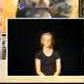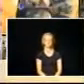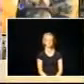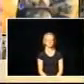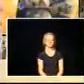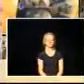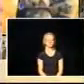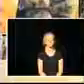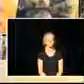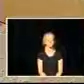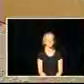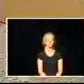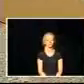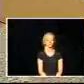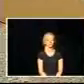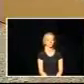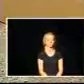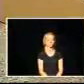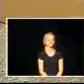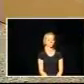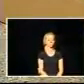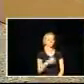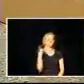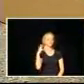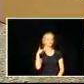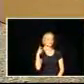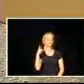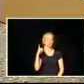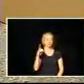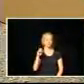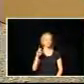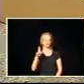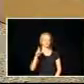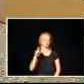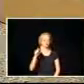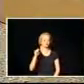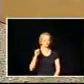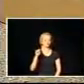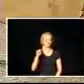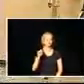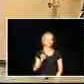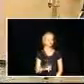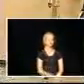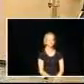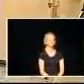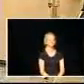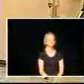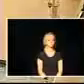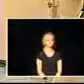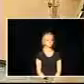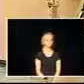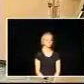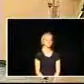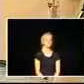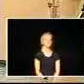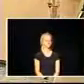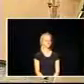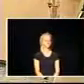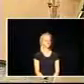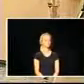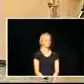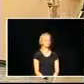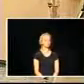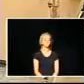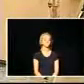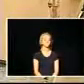do PCdoB em Taubaté, o vereador Douglas Carbone, que tem se dedicado intensamente a essa causa aí dos servidores públicos da Unital